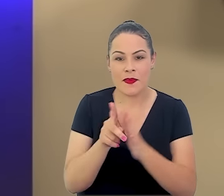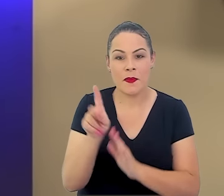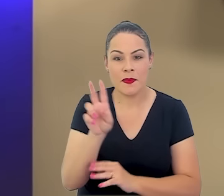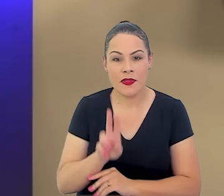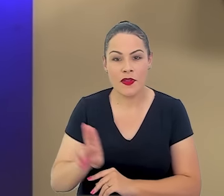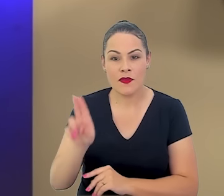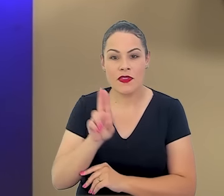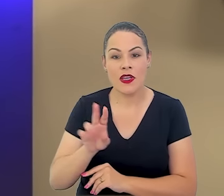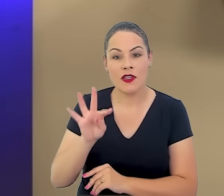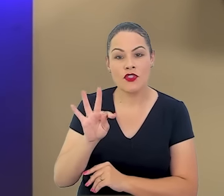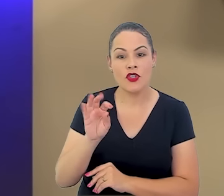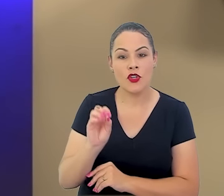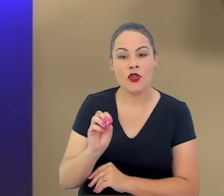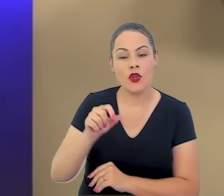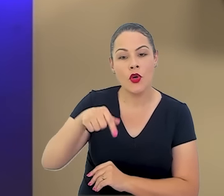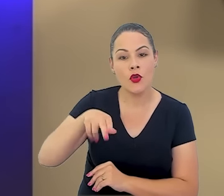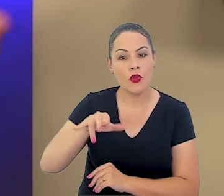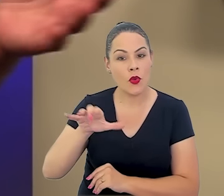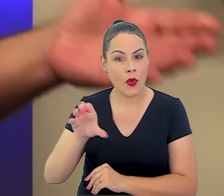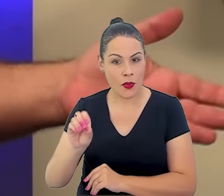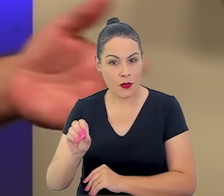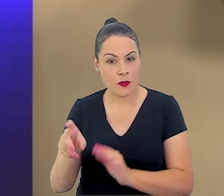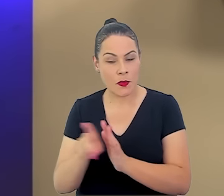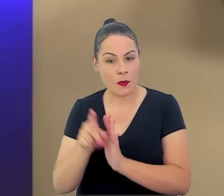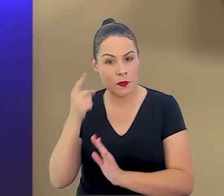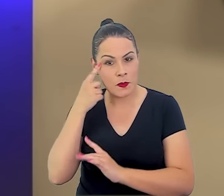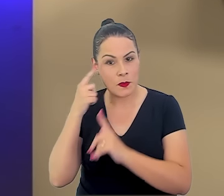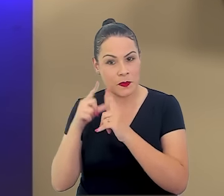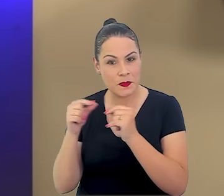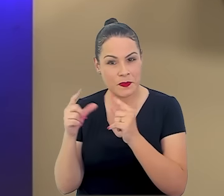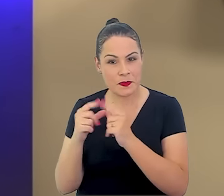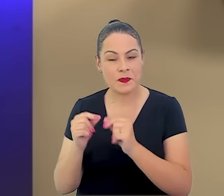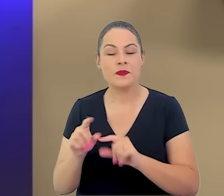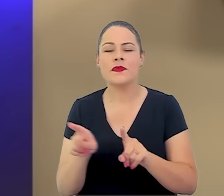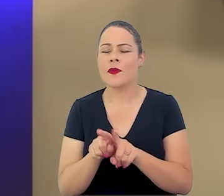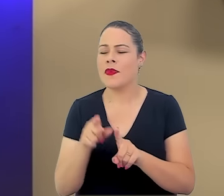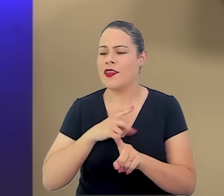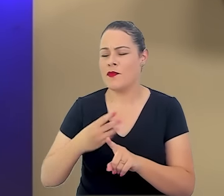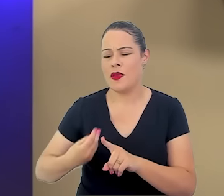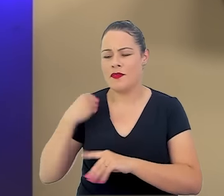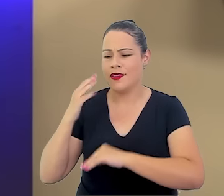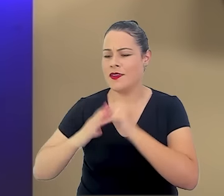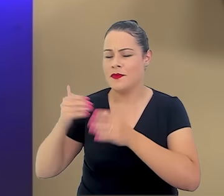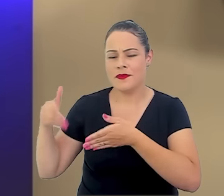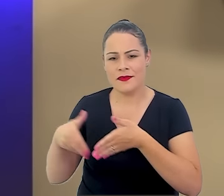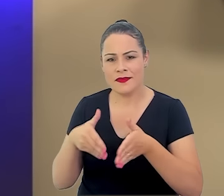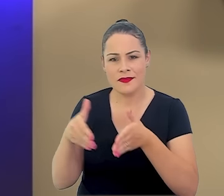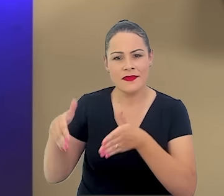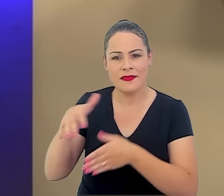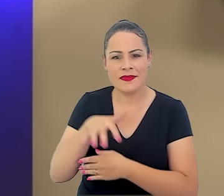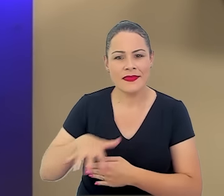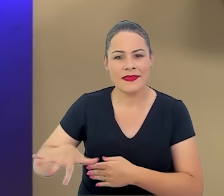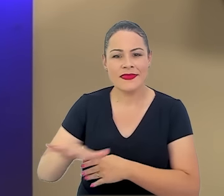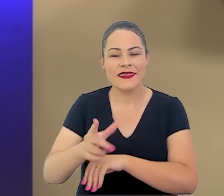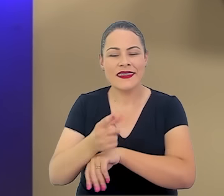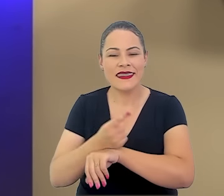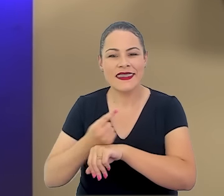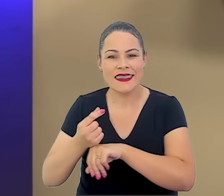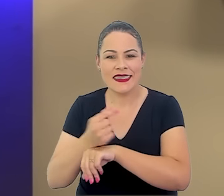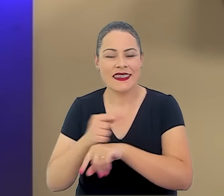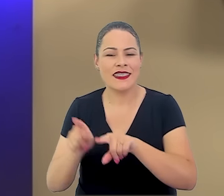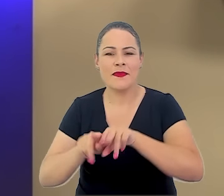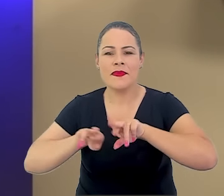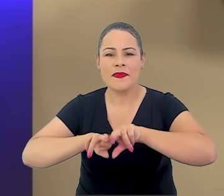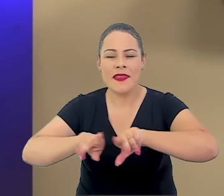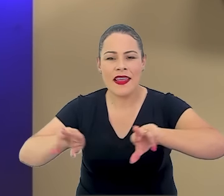visitante da Universidade de Tóquio, também teve uma carreira aí no mercado financeiro